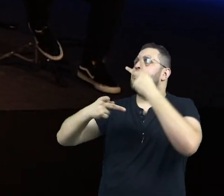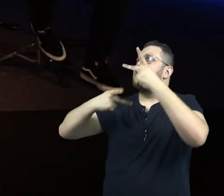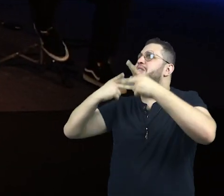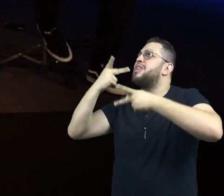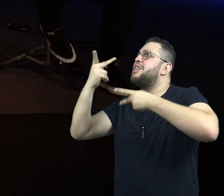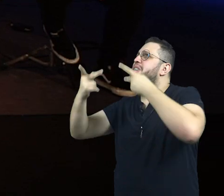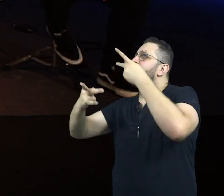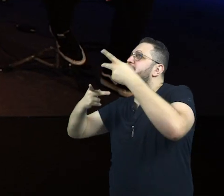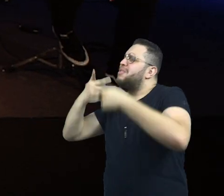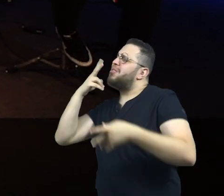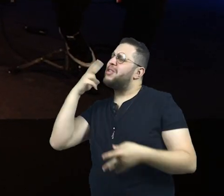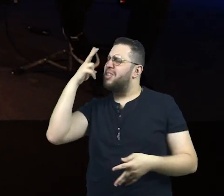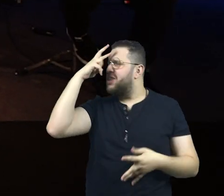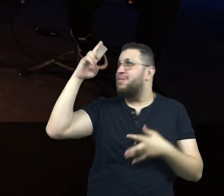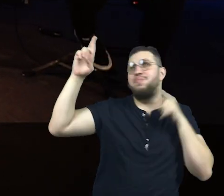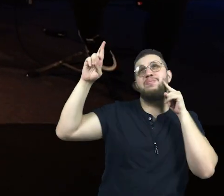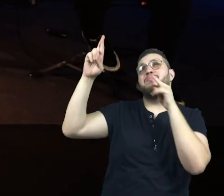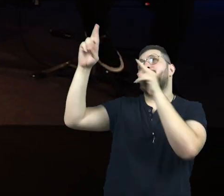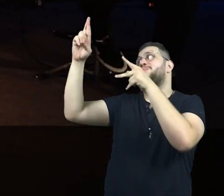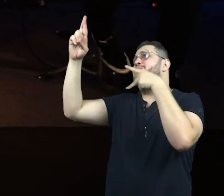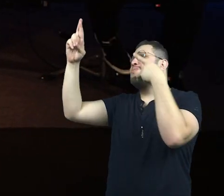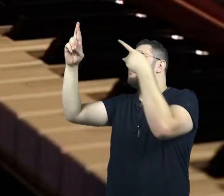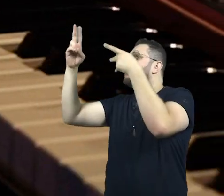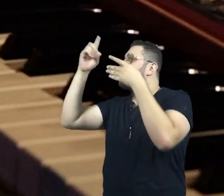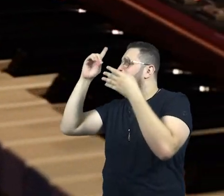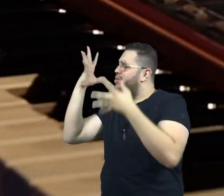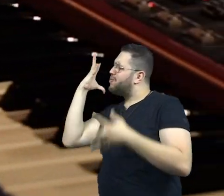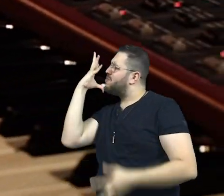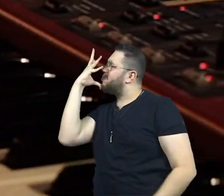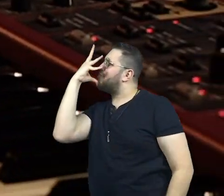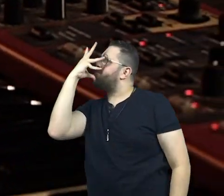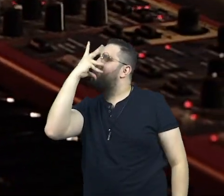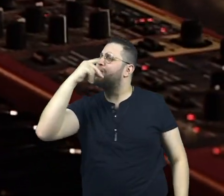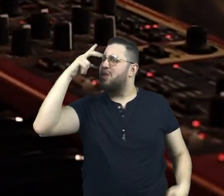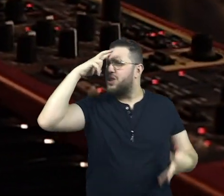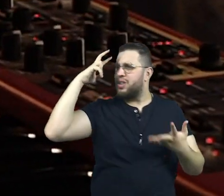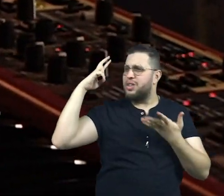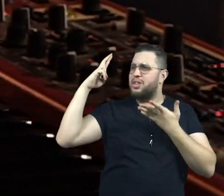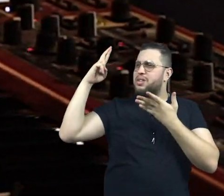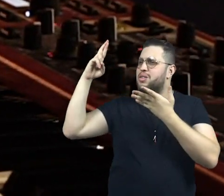Dizer, dizer, dizer que és formoso.